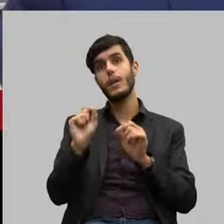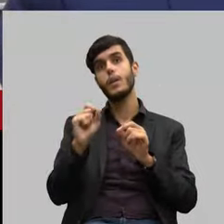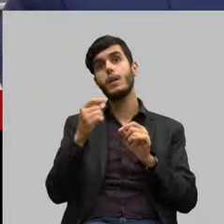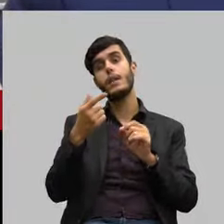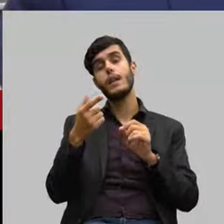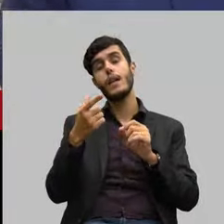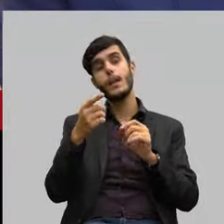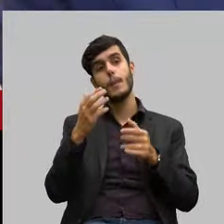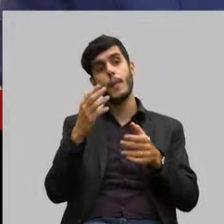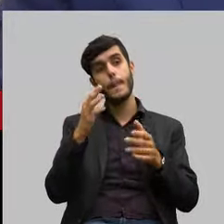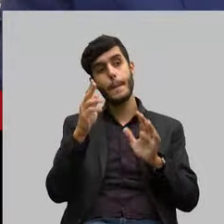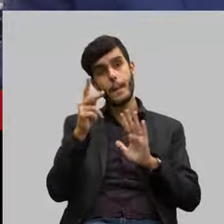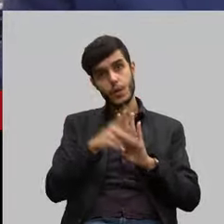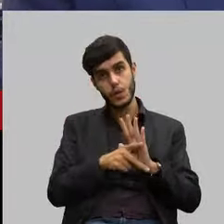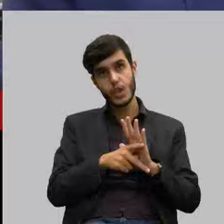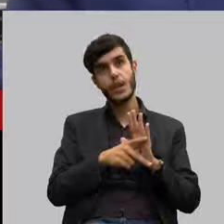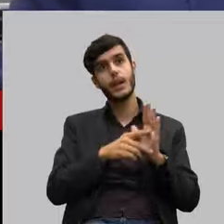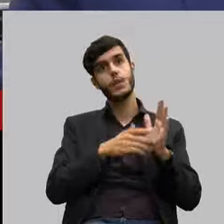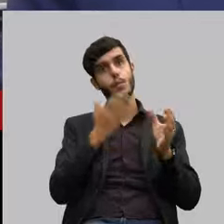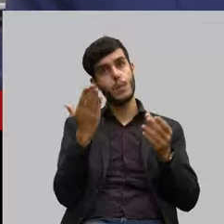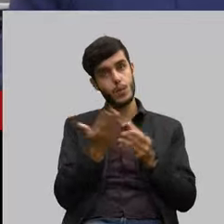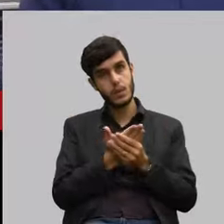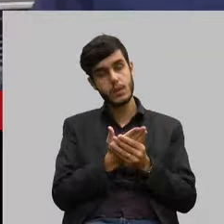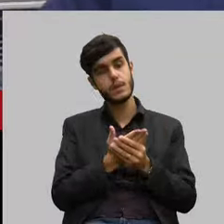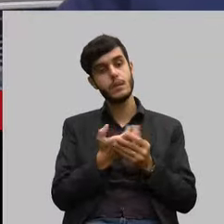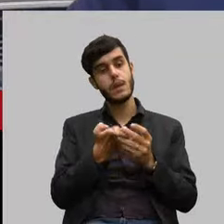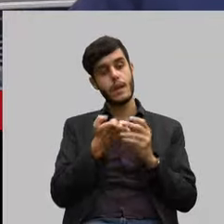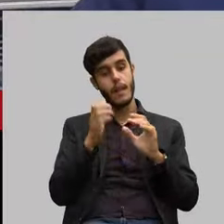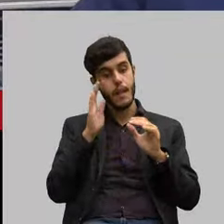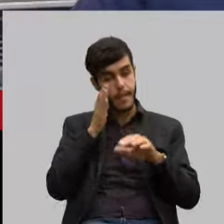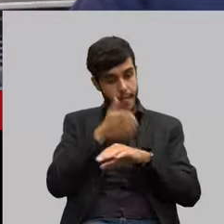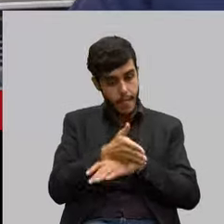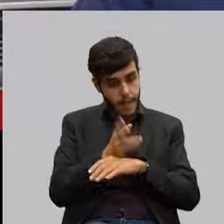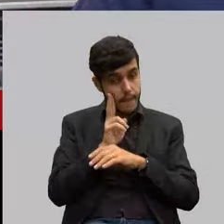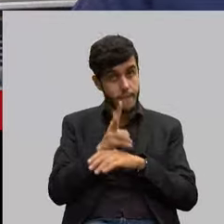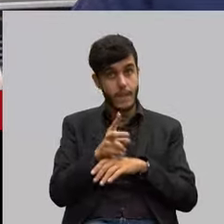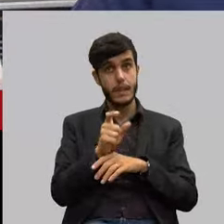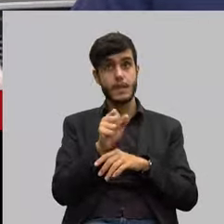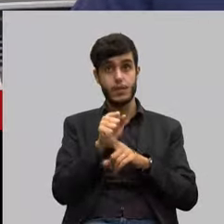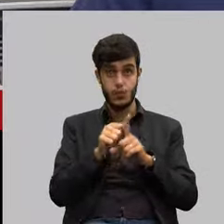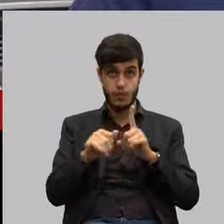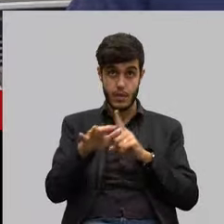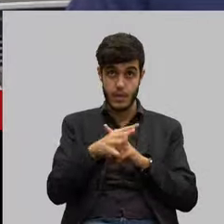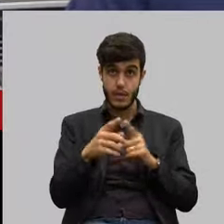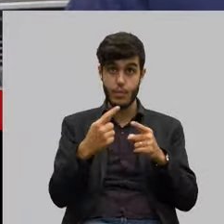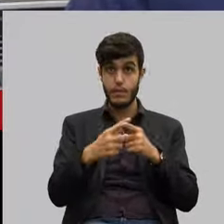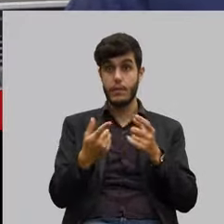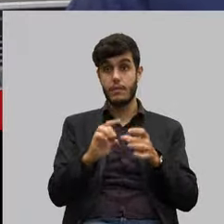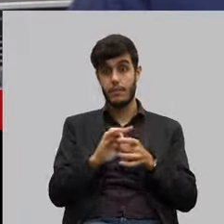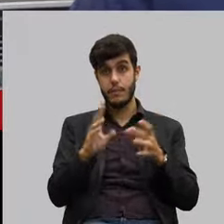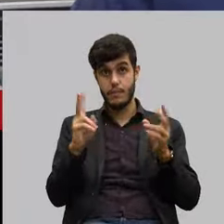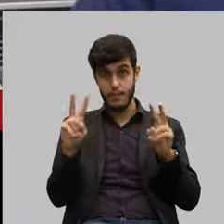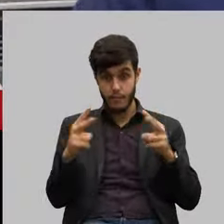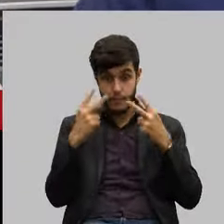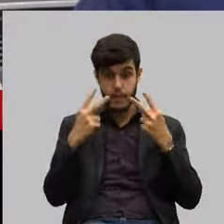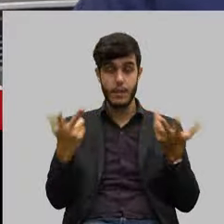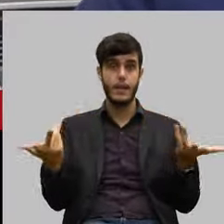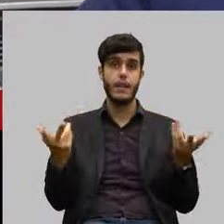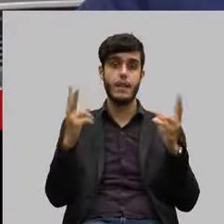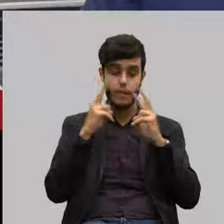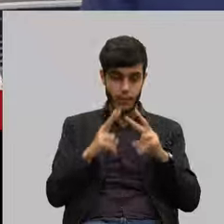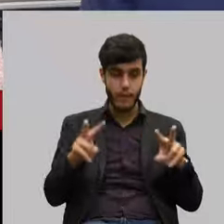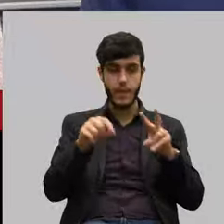todos os deputados colegas que queiram tenham acesso além da sociedade eh porque também fica disponível né os